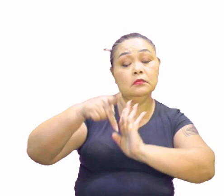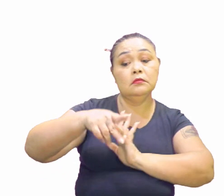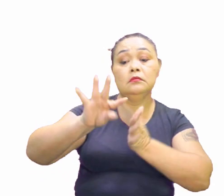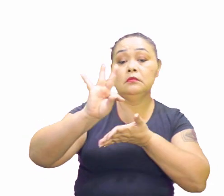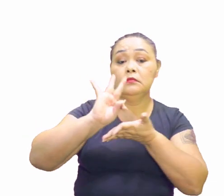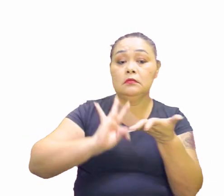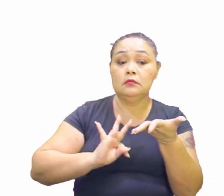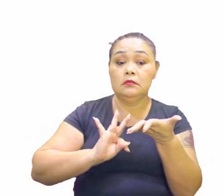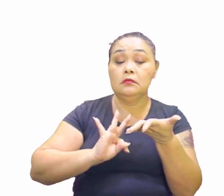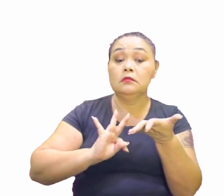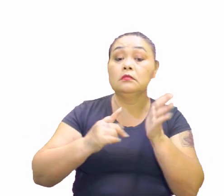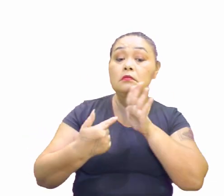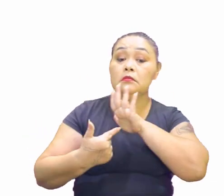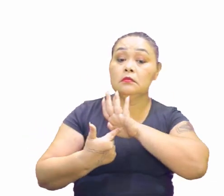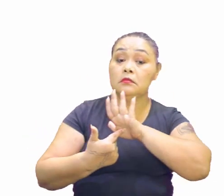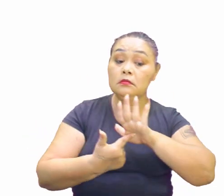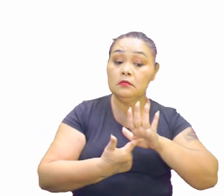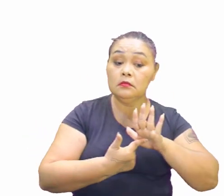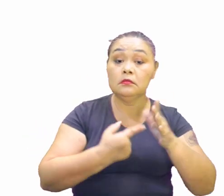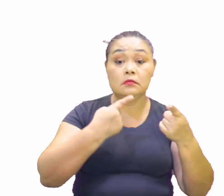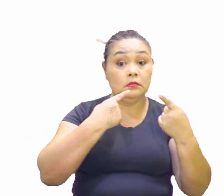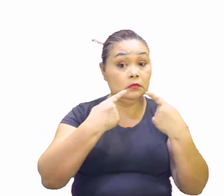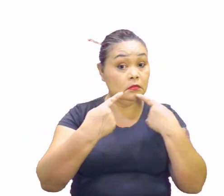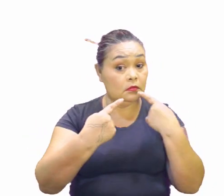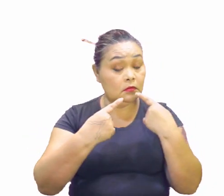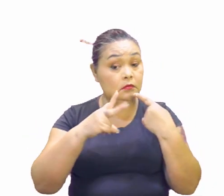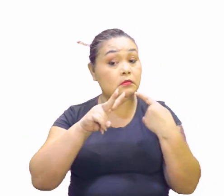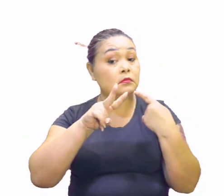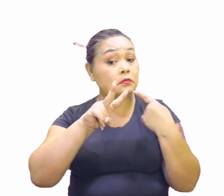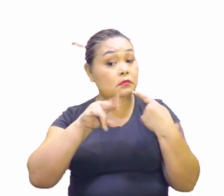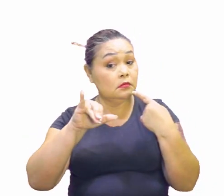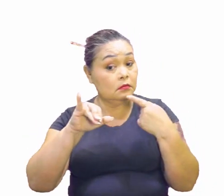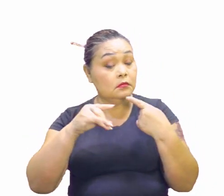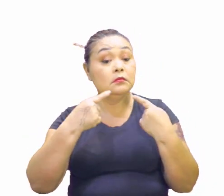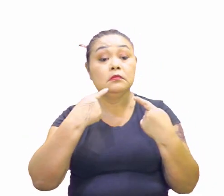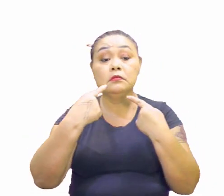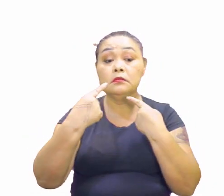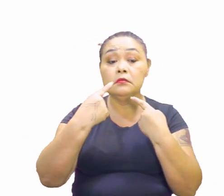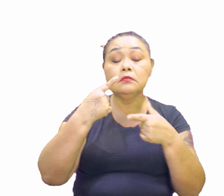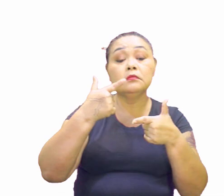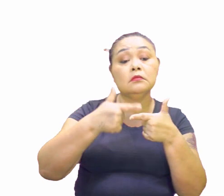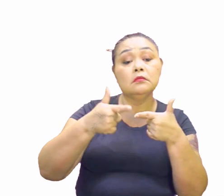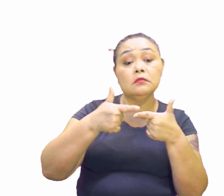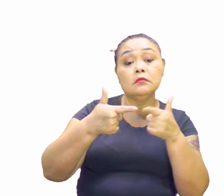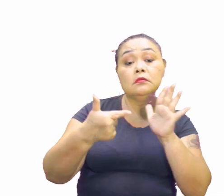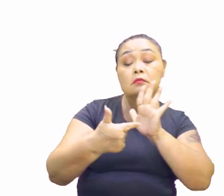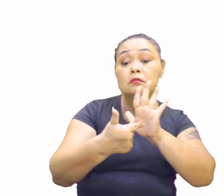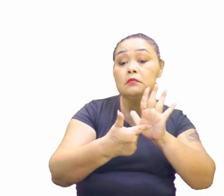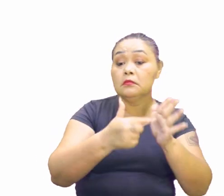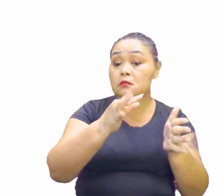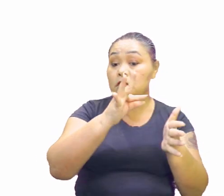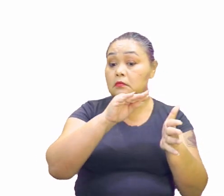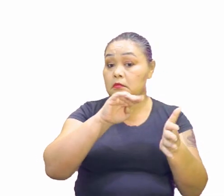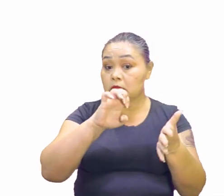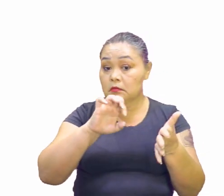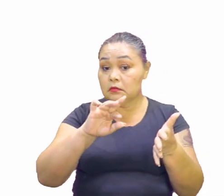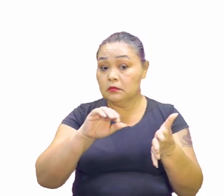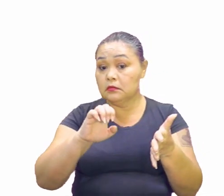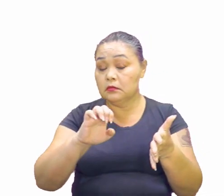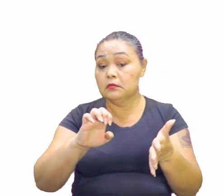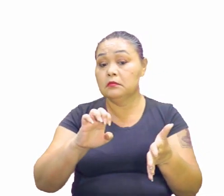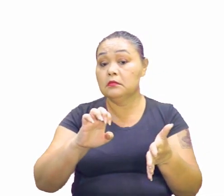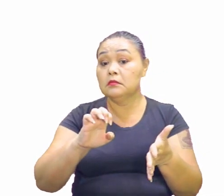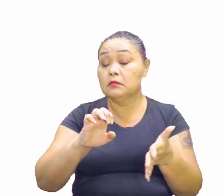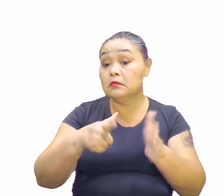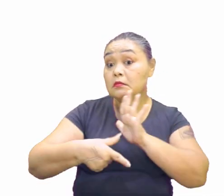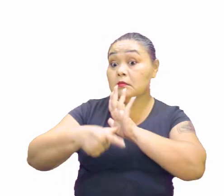Projeto de texto é a apresentação dos argumentos que vai discutir a problemática identificada na sua tese.